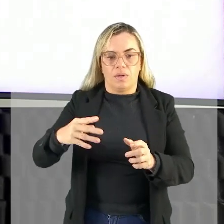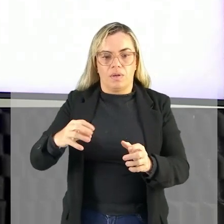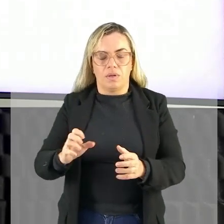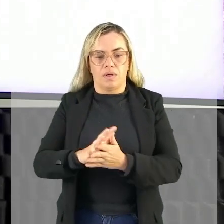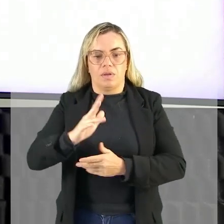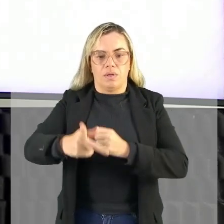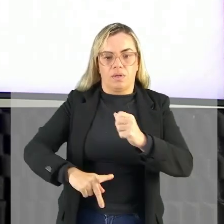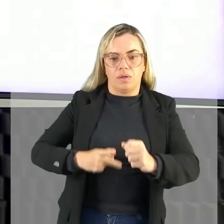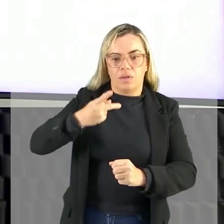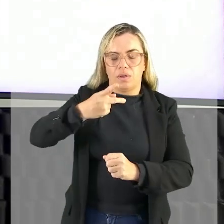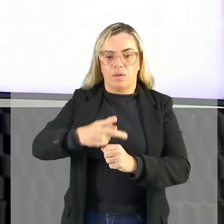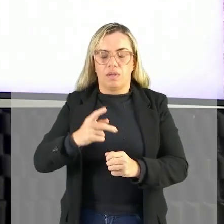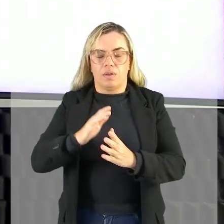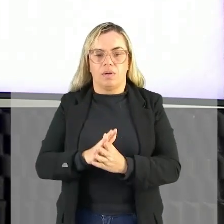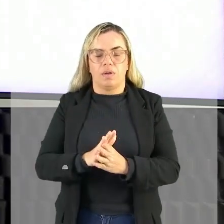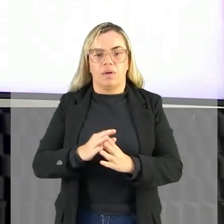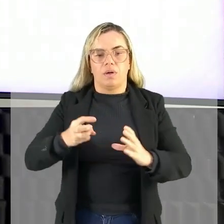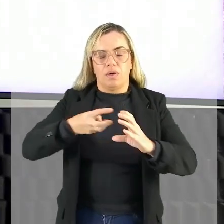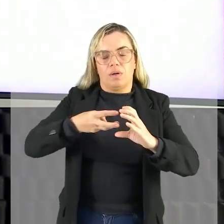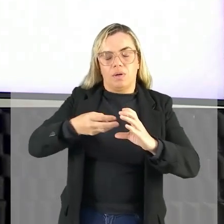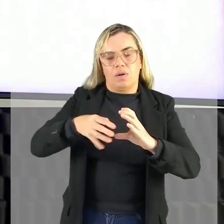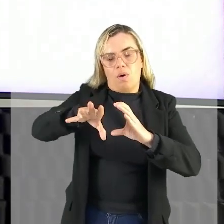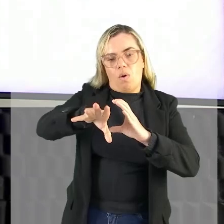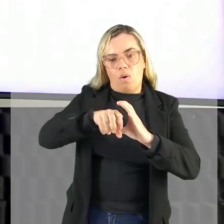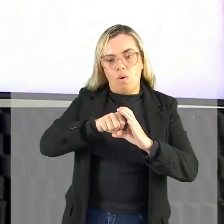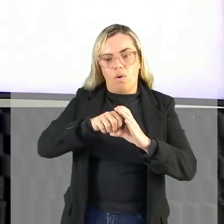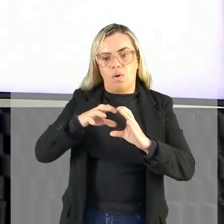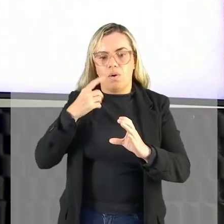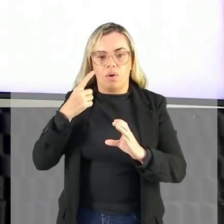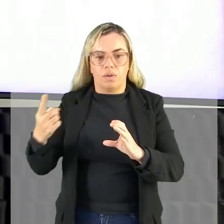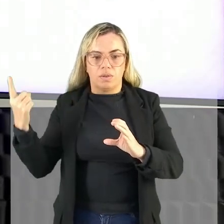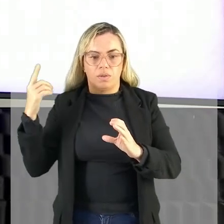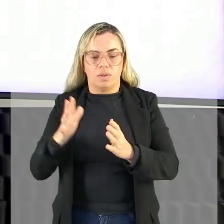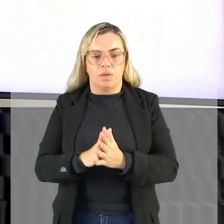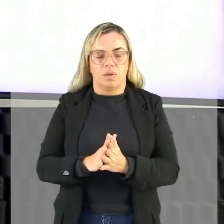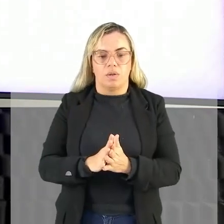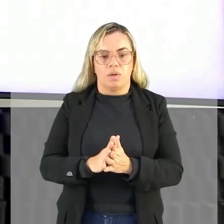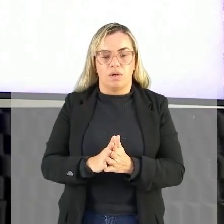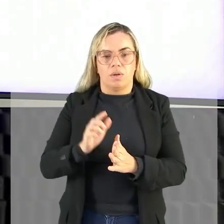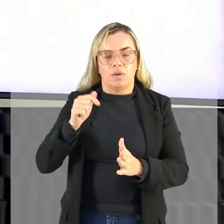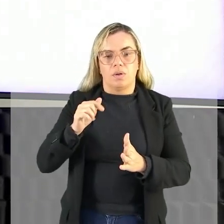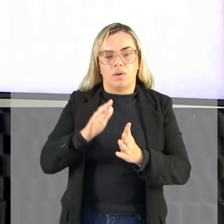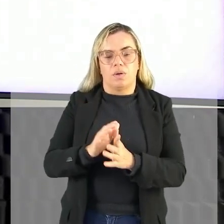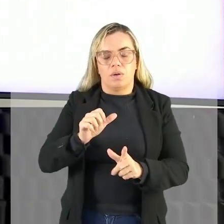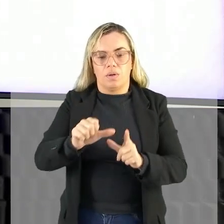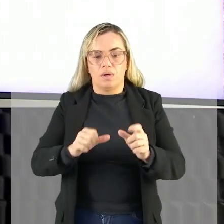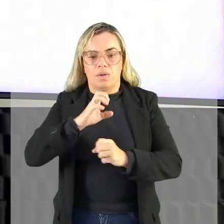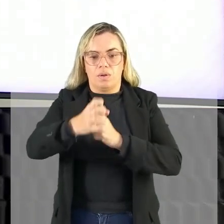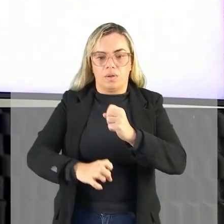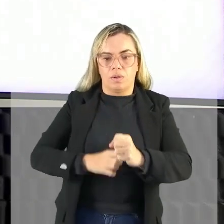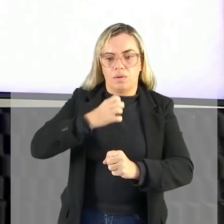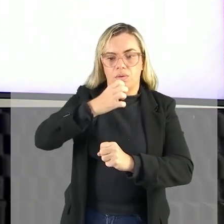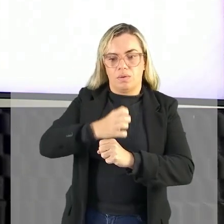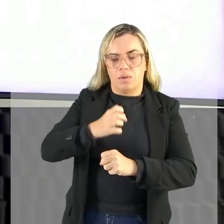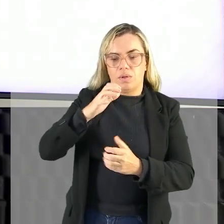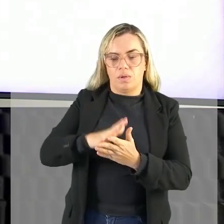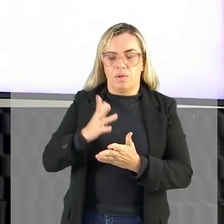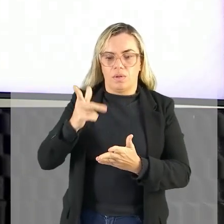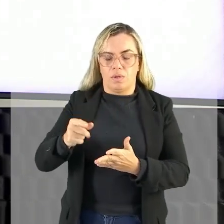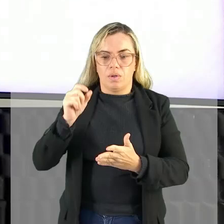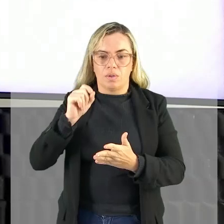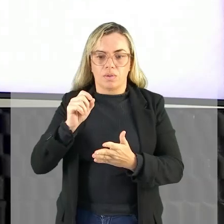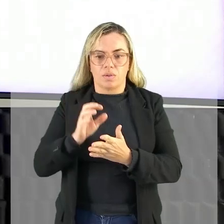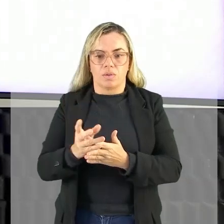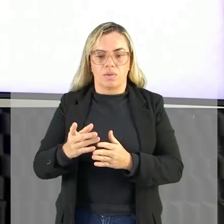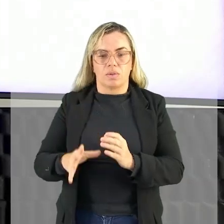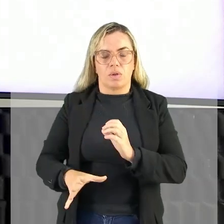pela cadeia respiratória. Nessas reações, os elétrons provenientes da oxidação do